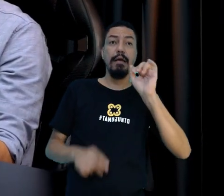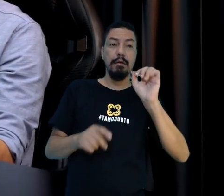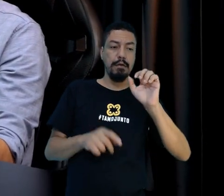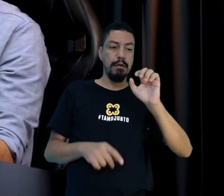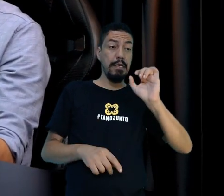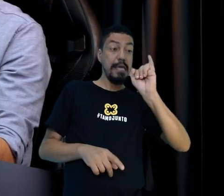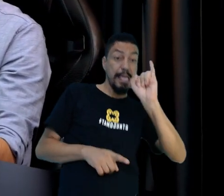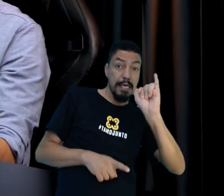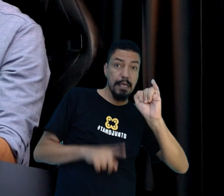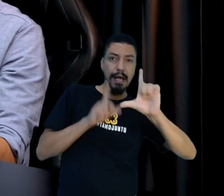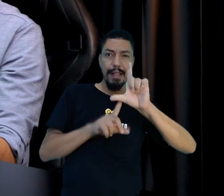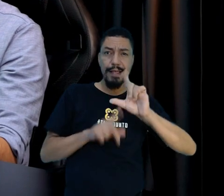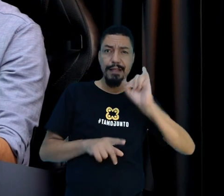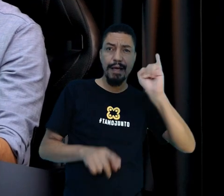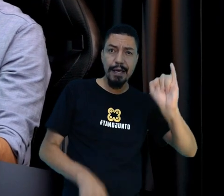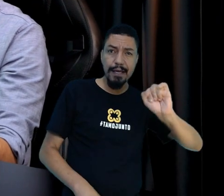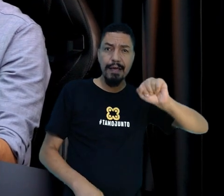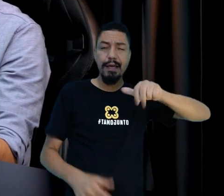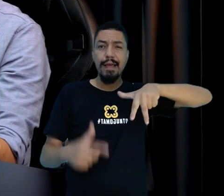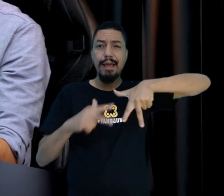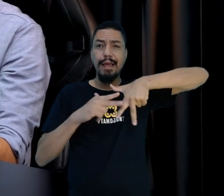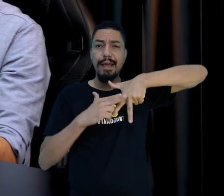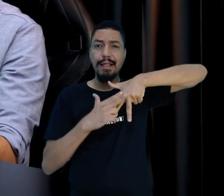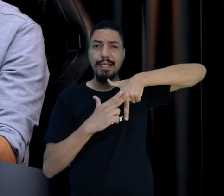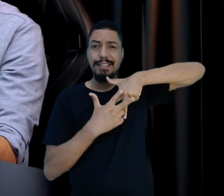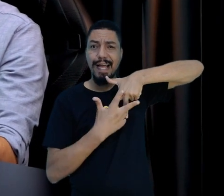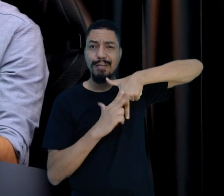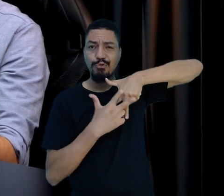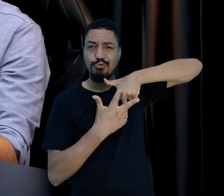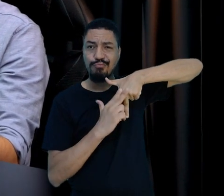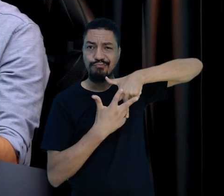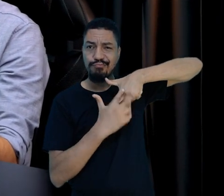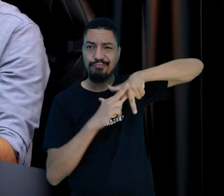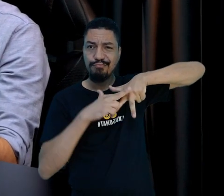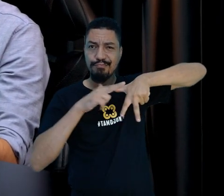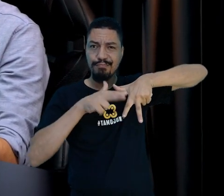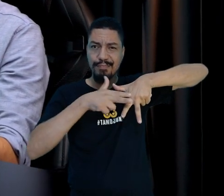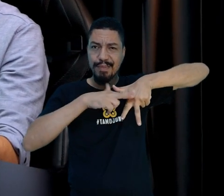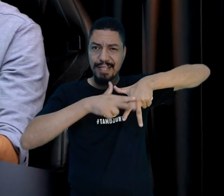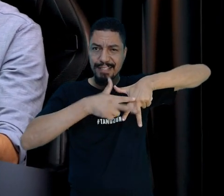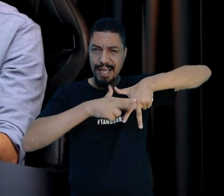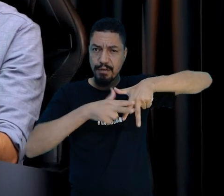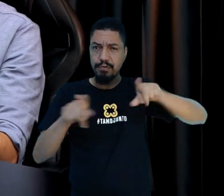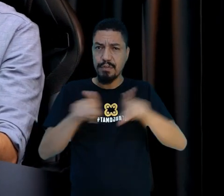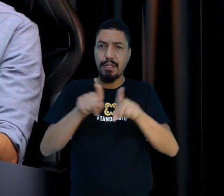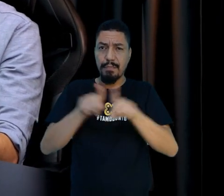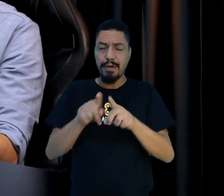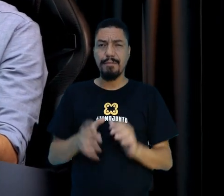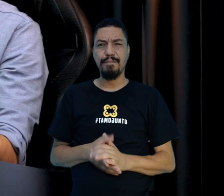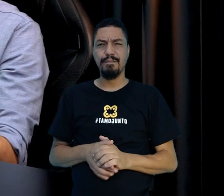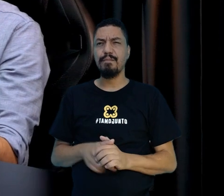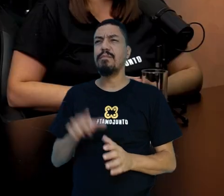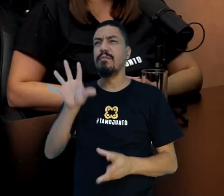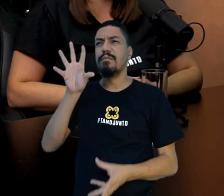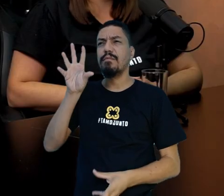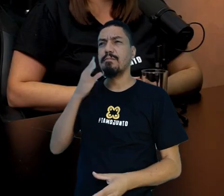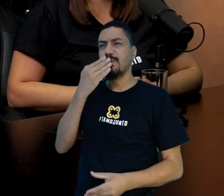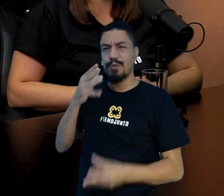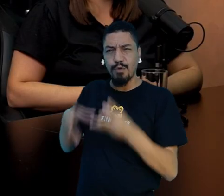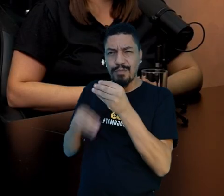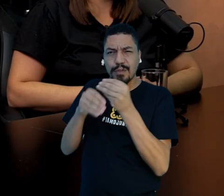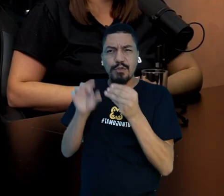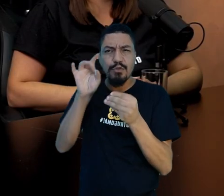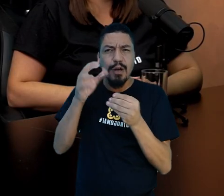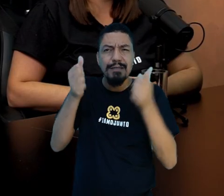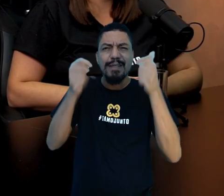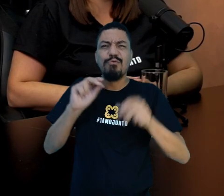que também foi uma reivindicação do próprio movimento de entrar, né, na sigla, porque a gente está falando de diversidade, né? Eu acho que se Diga. você puder